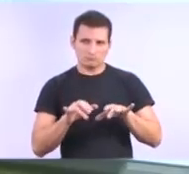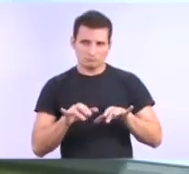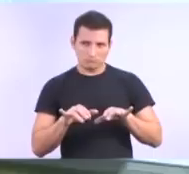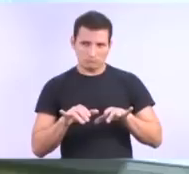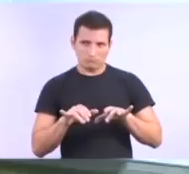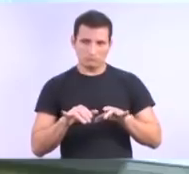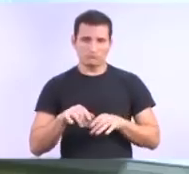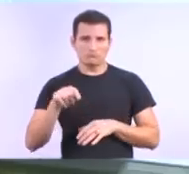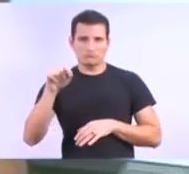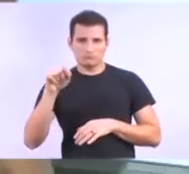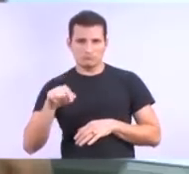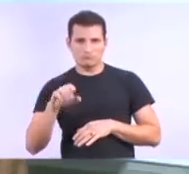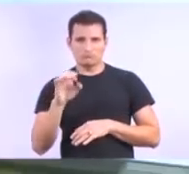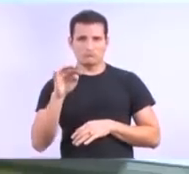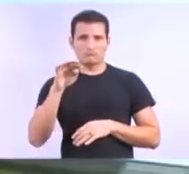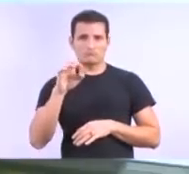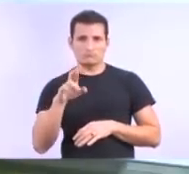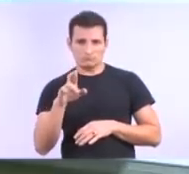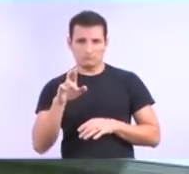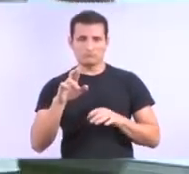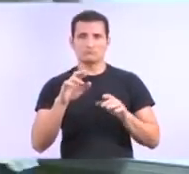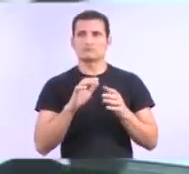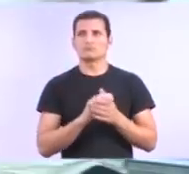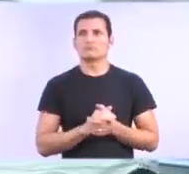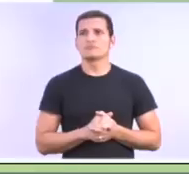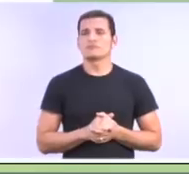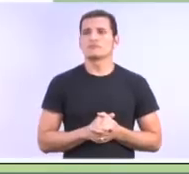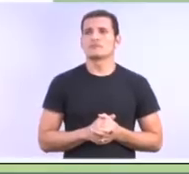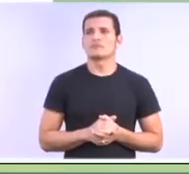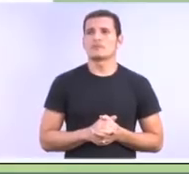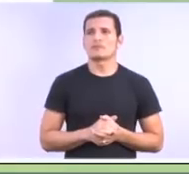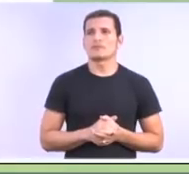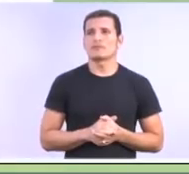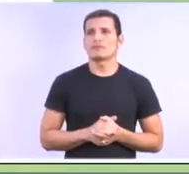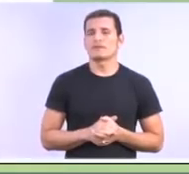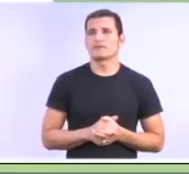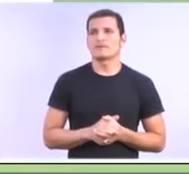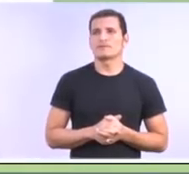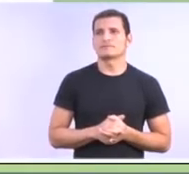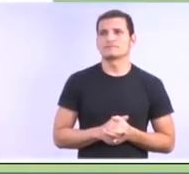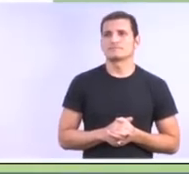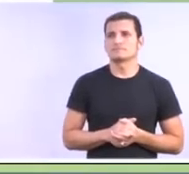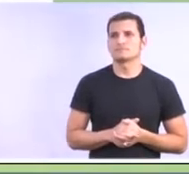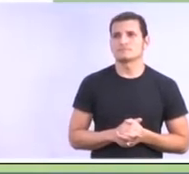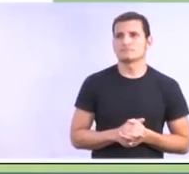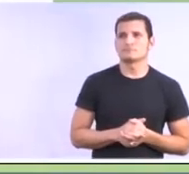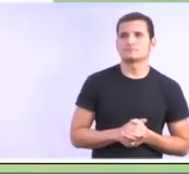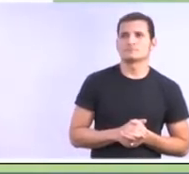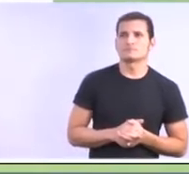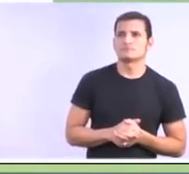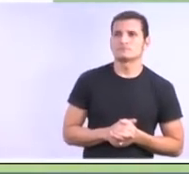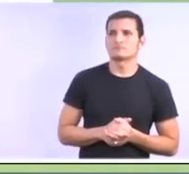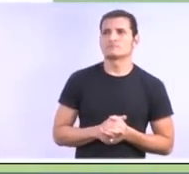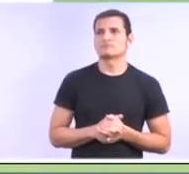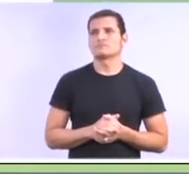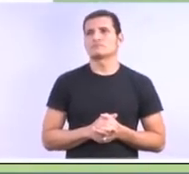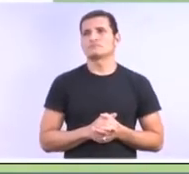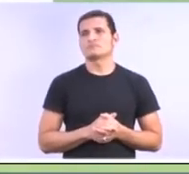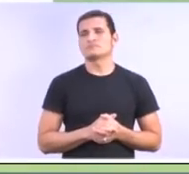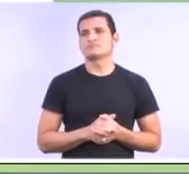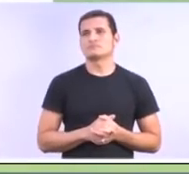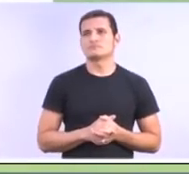nome do cliente e deu um Enter. Olha o que aconteceu. Eu vou pedir. A entrada vai esperar o